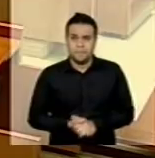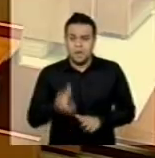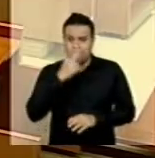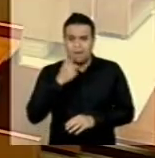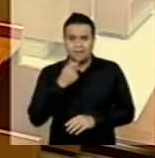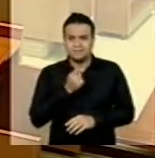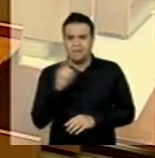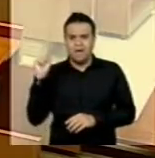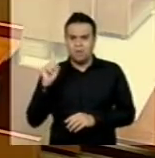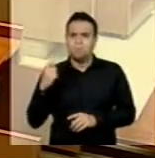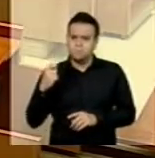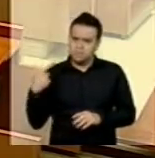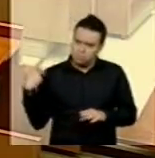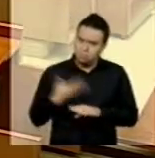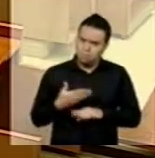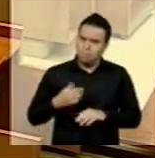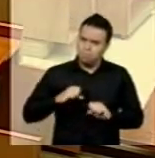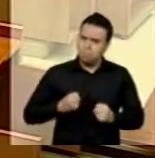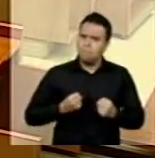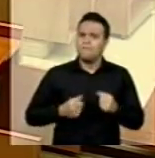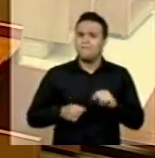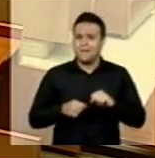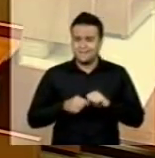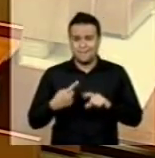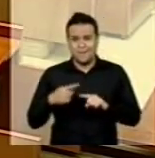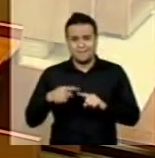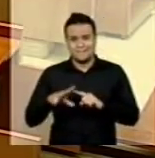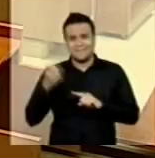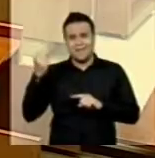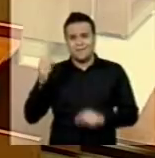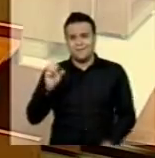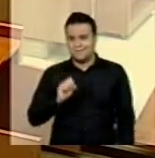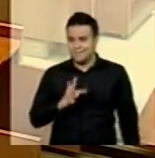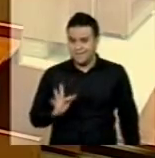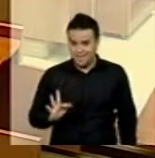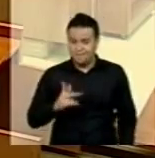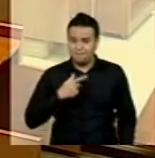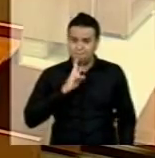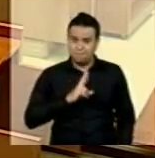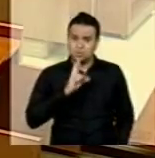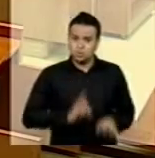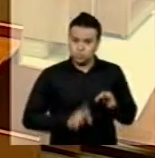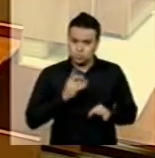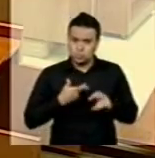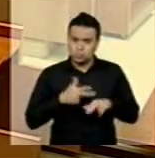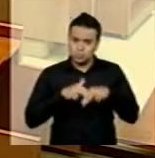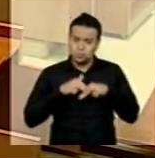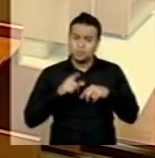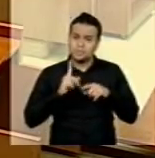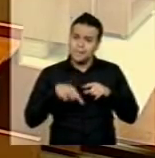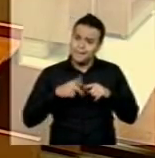enquanto última trincheira da cidadania. A intervenção, porém, deve atender